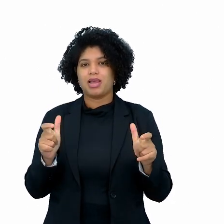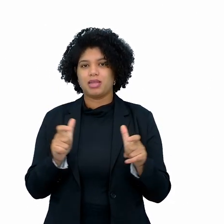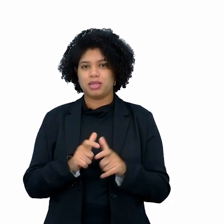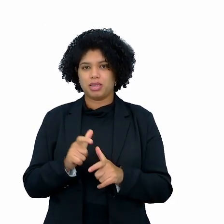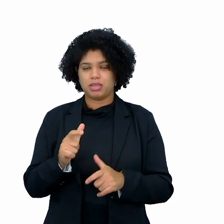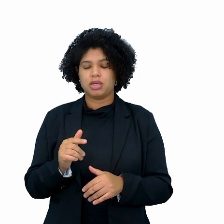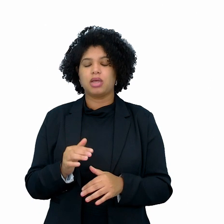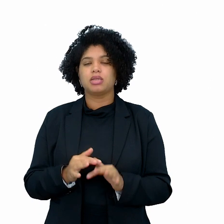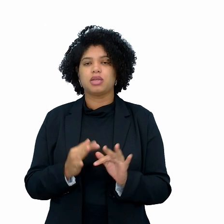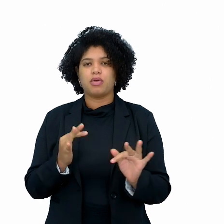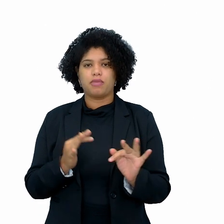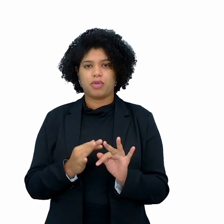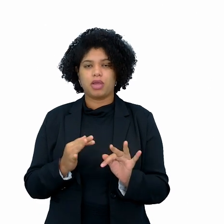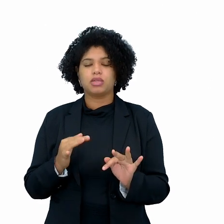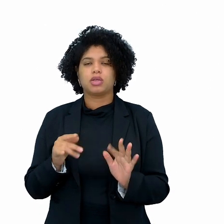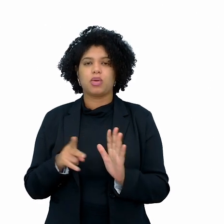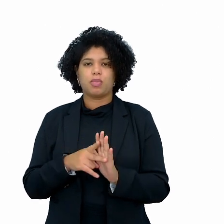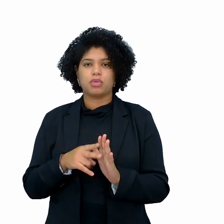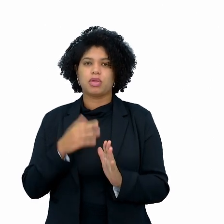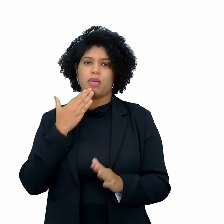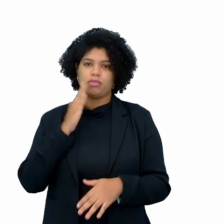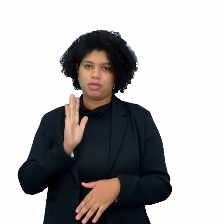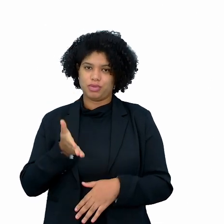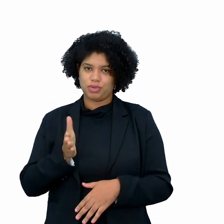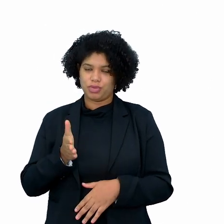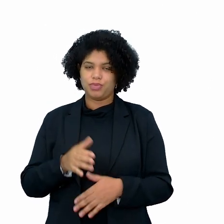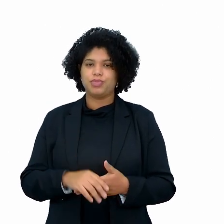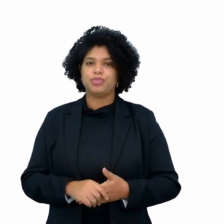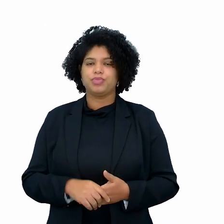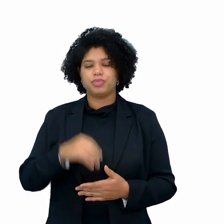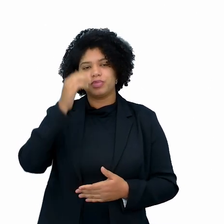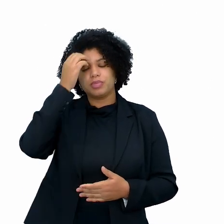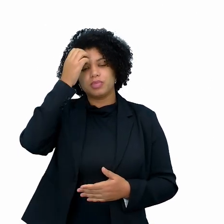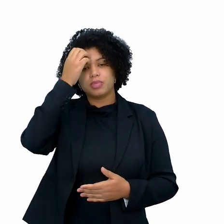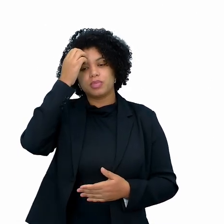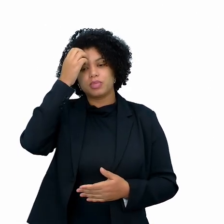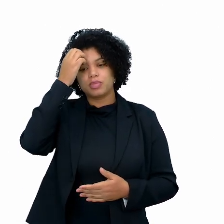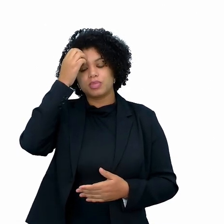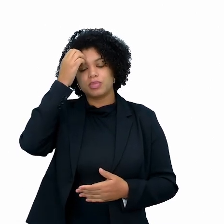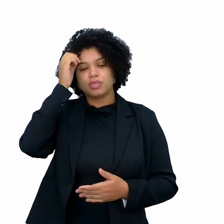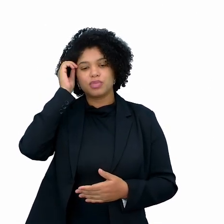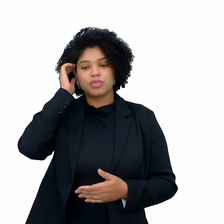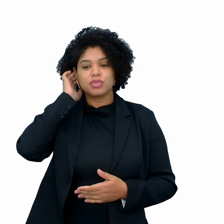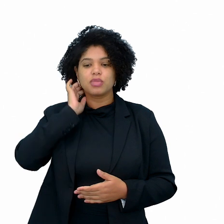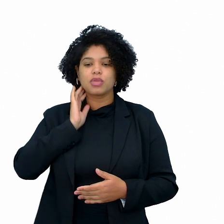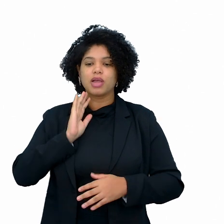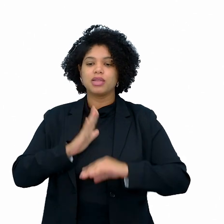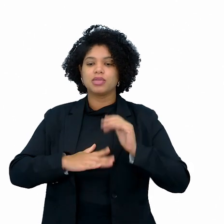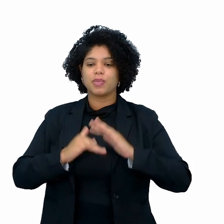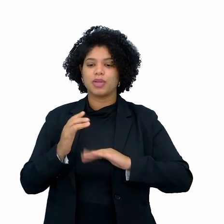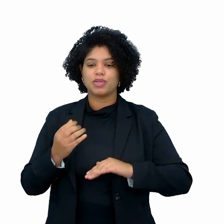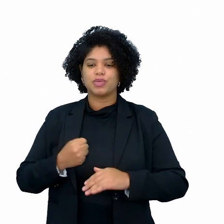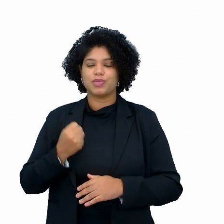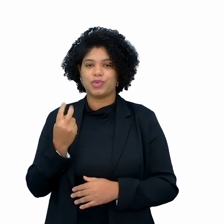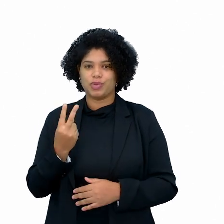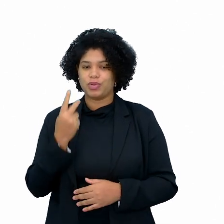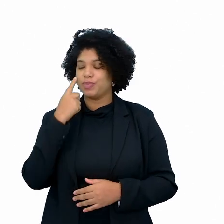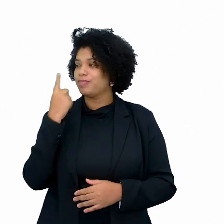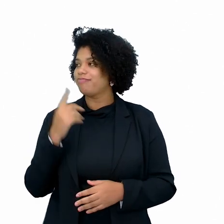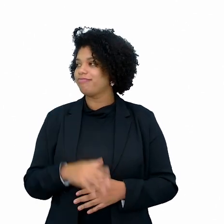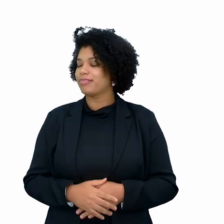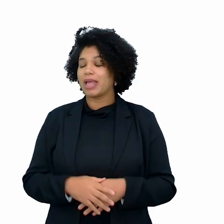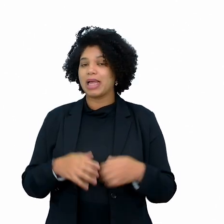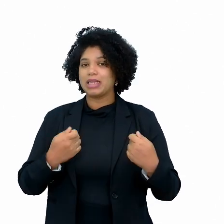expressões matemáticas que foram pedidas lá atrás nas habilidades. 2, a necessidade de um